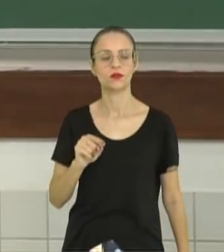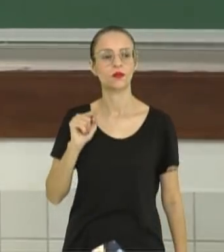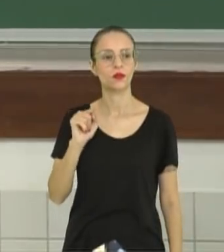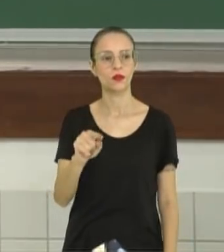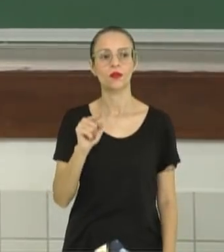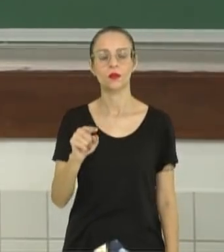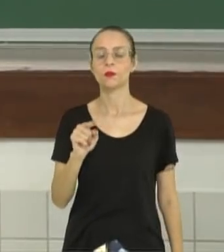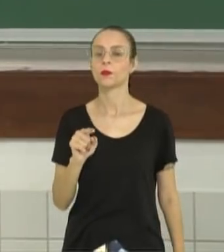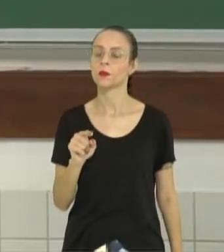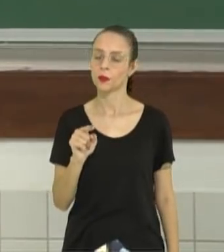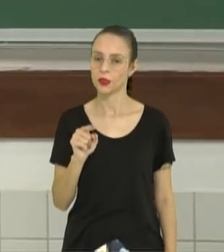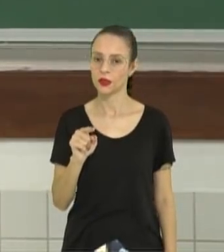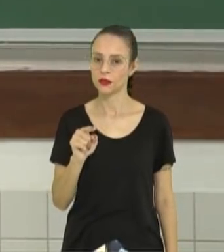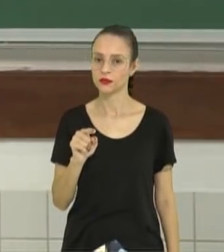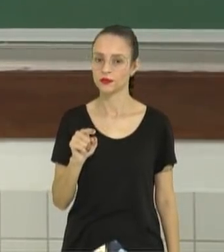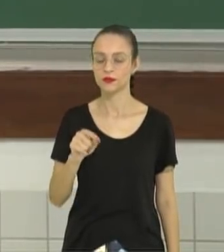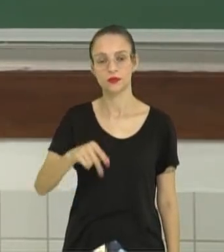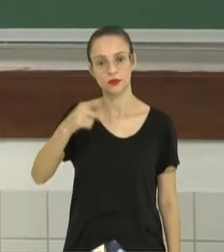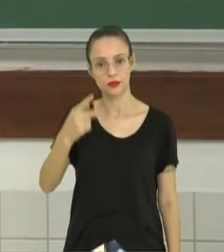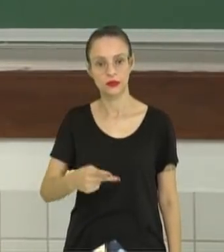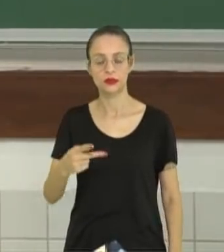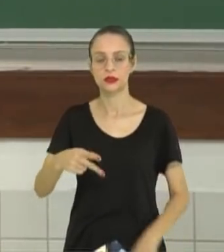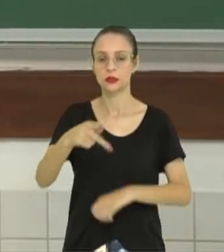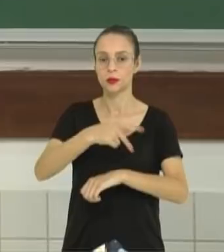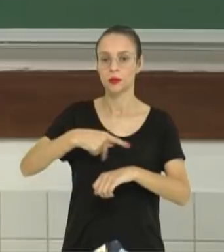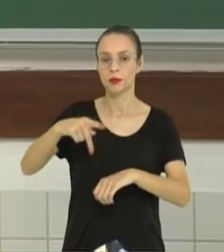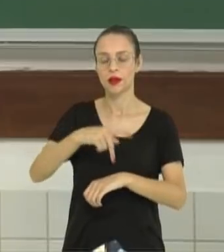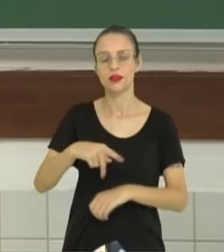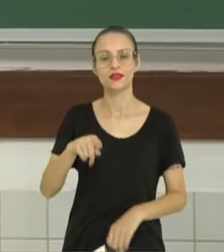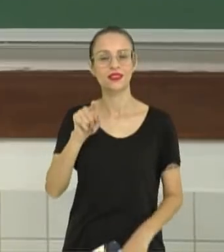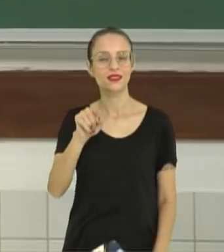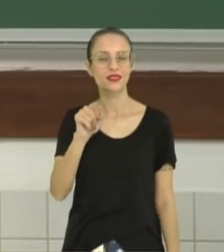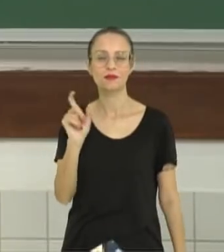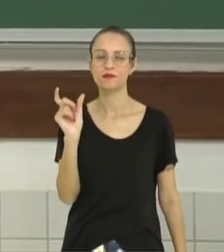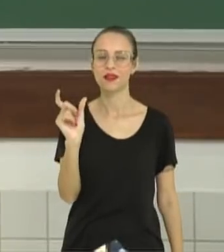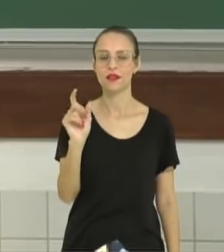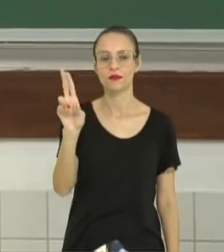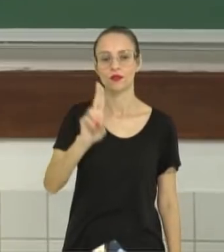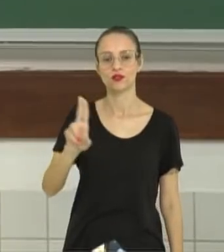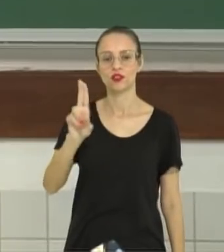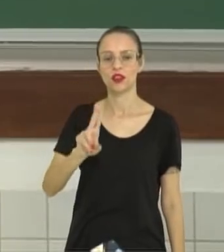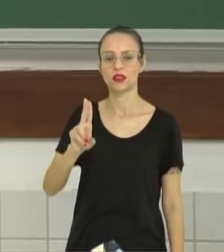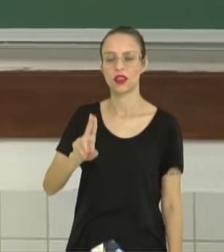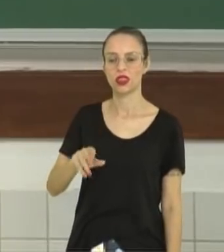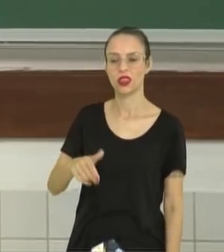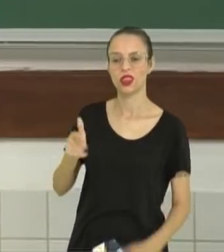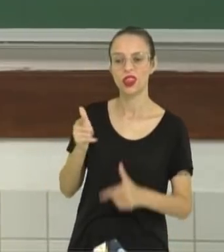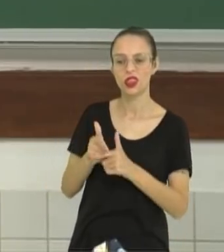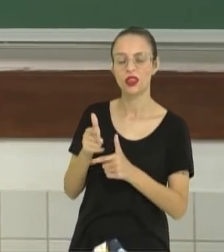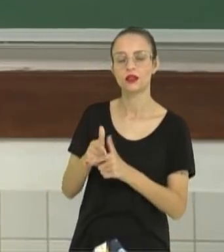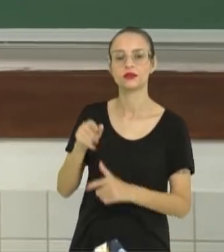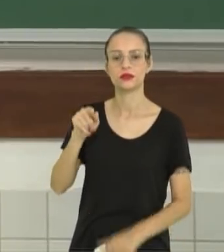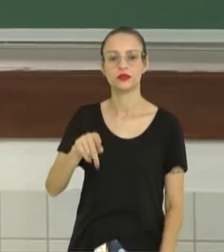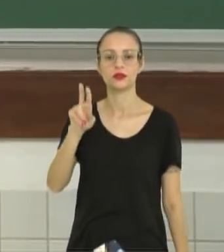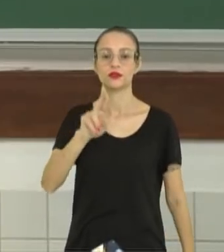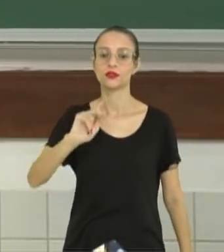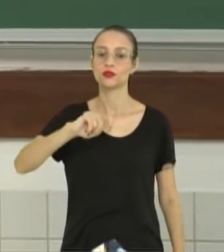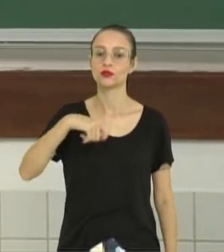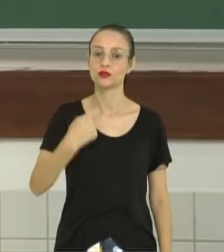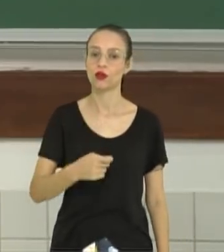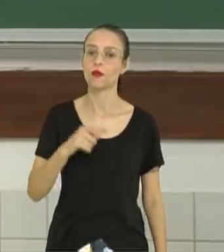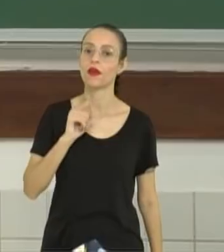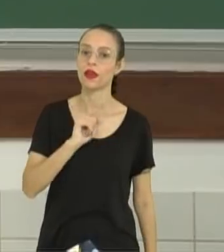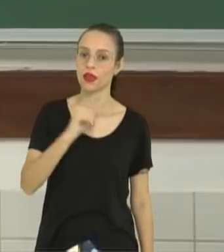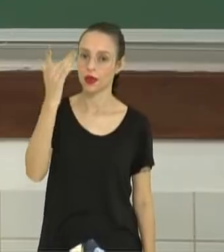aqui no nosso país, né, ele é usado muitas vezes até pejorativamente para se referir às pessoas